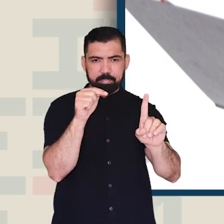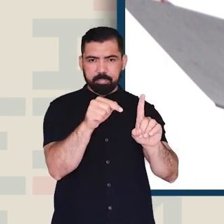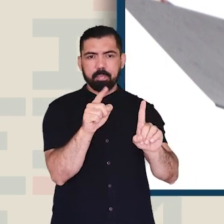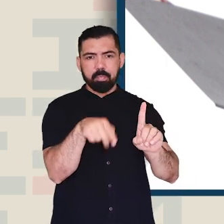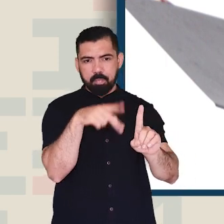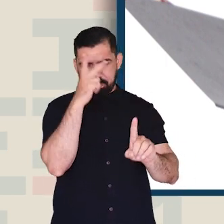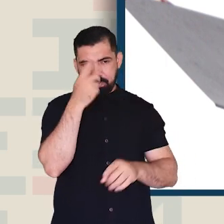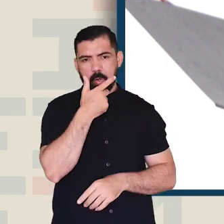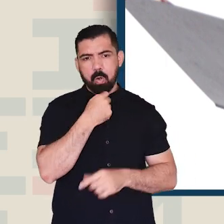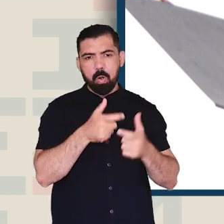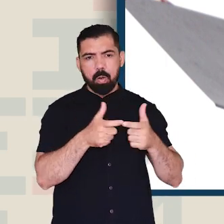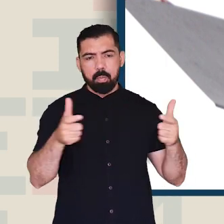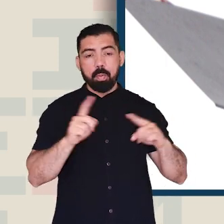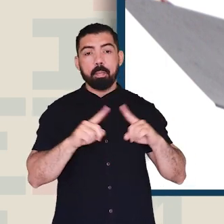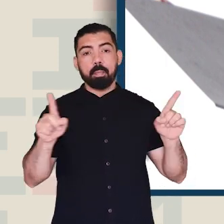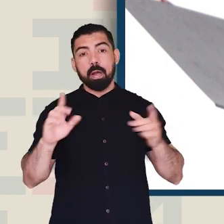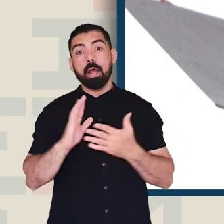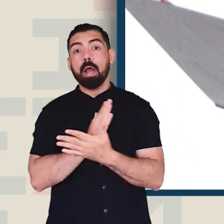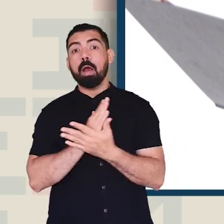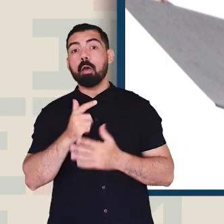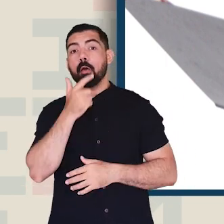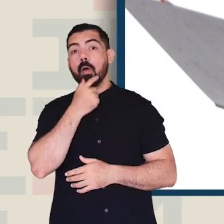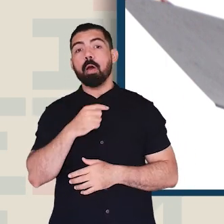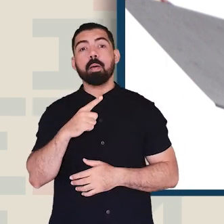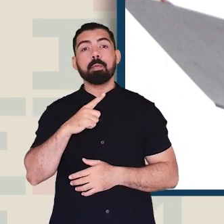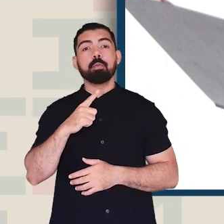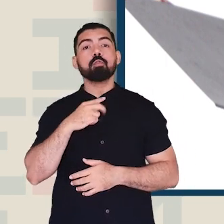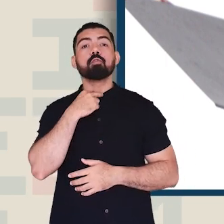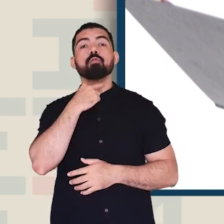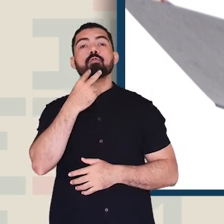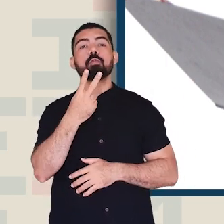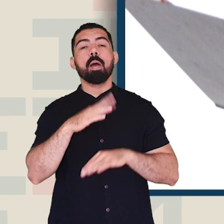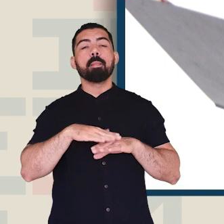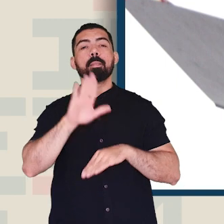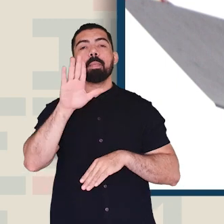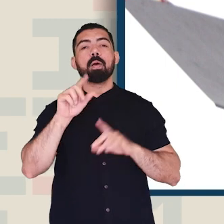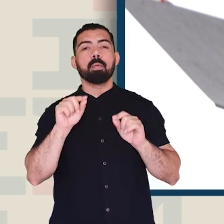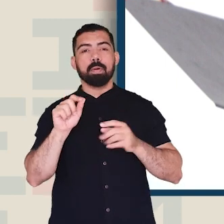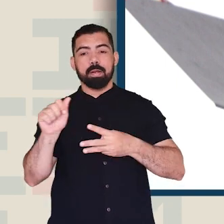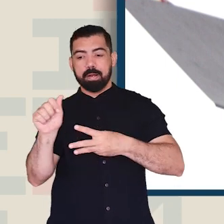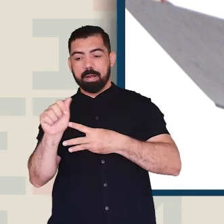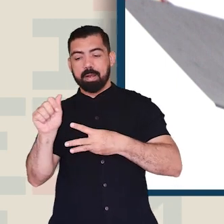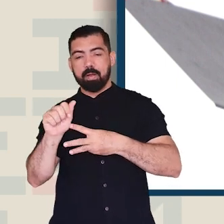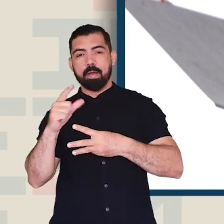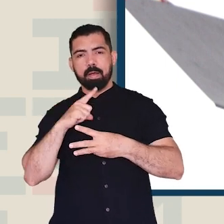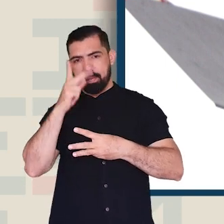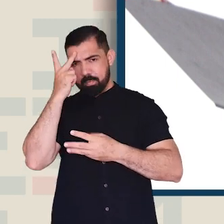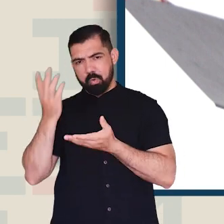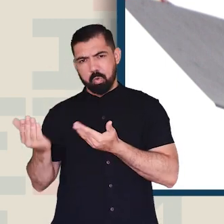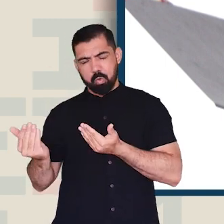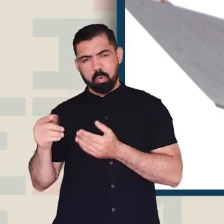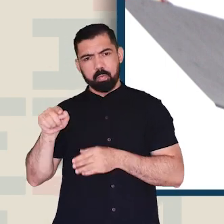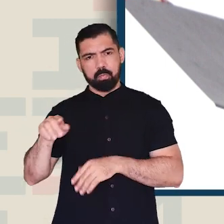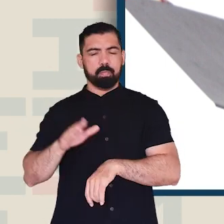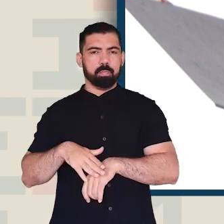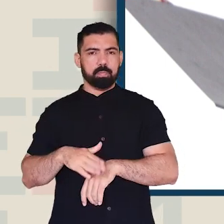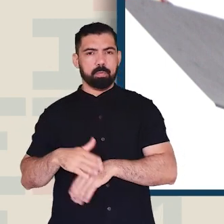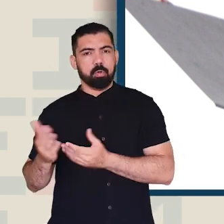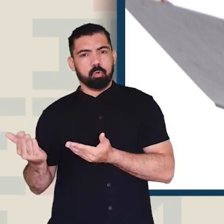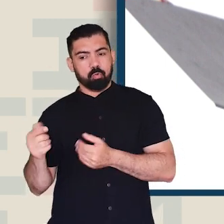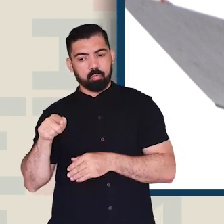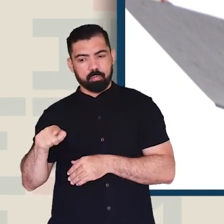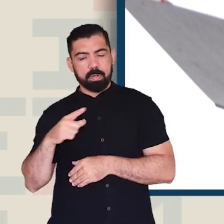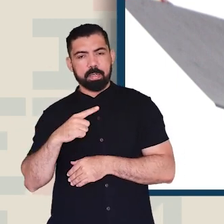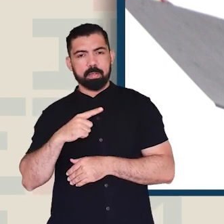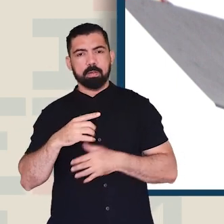homens, mas tinha aquele cara que tinha a voz mais aguda e eram mais jovens. Então, aí tinha um cara mais gordo, que